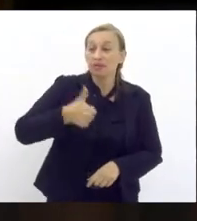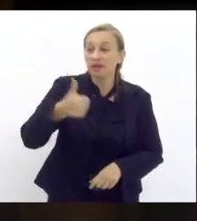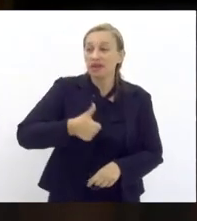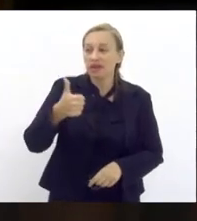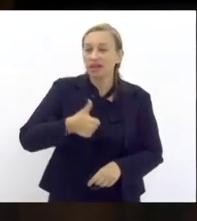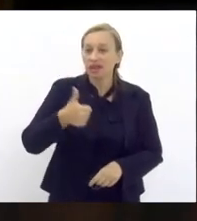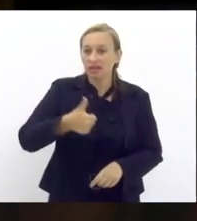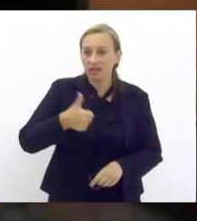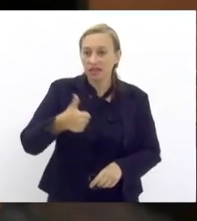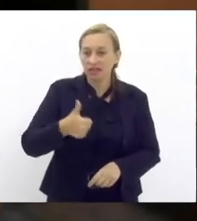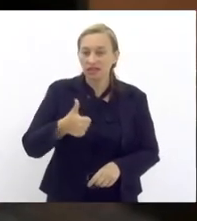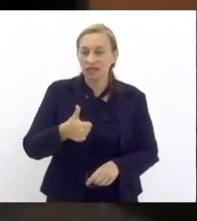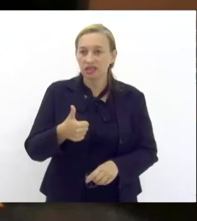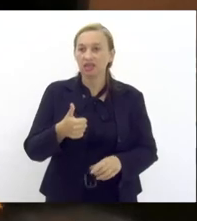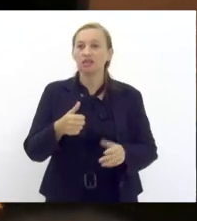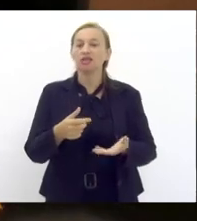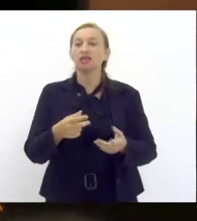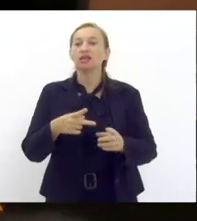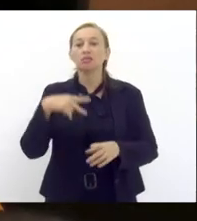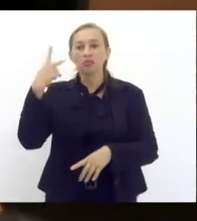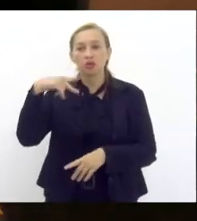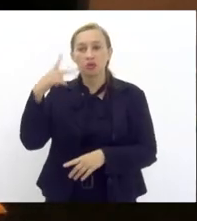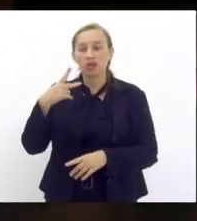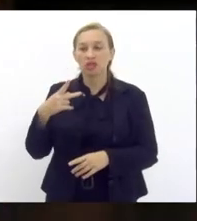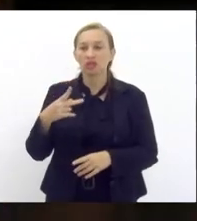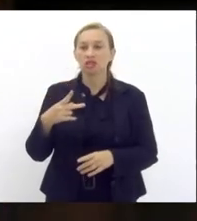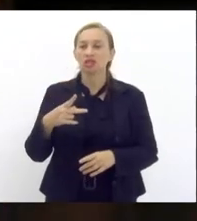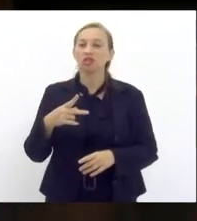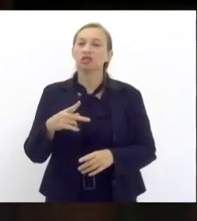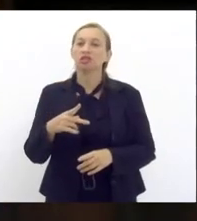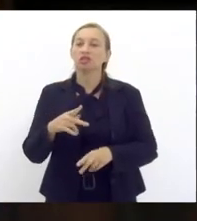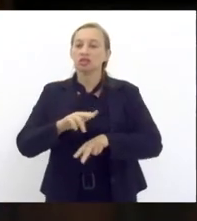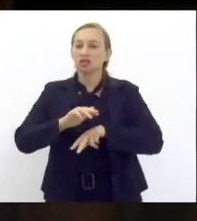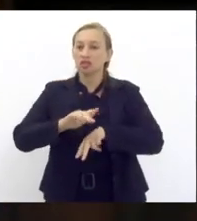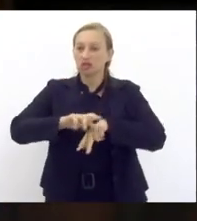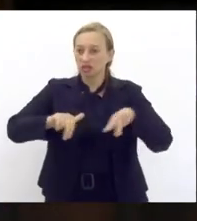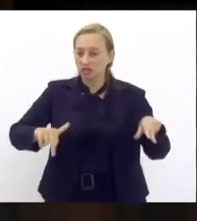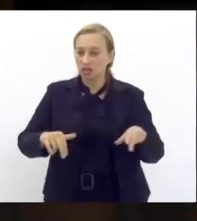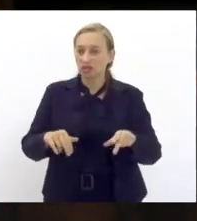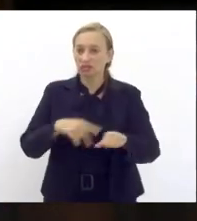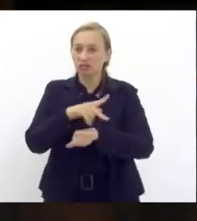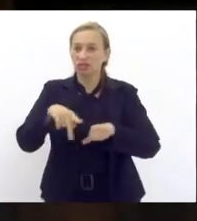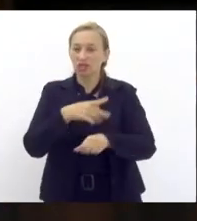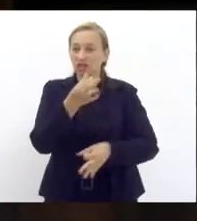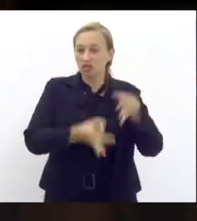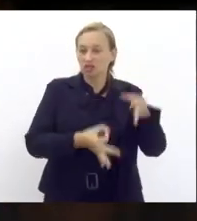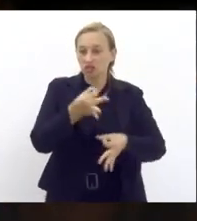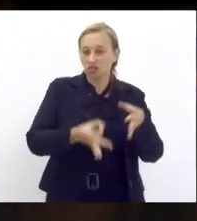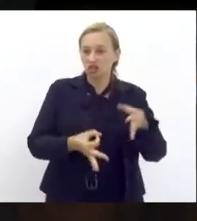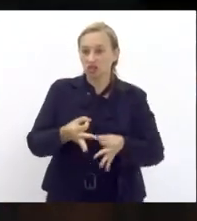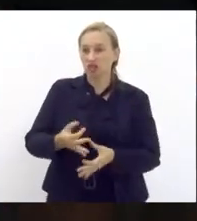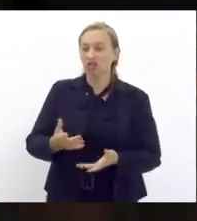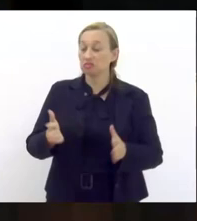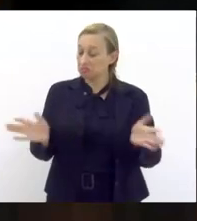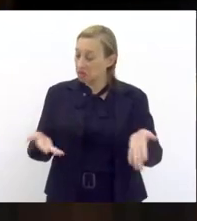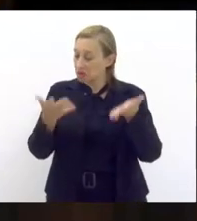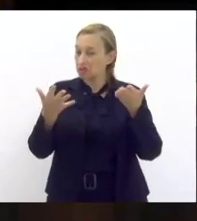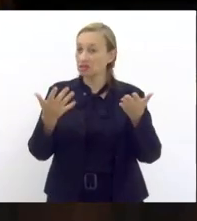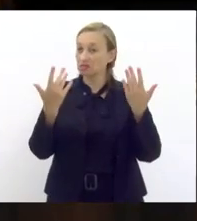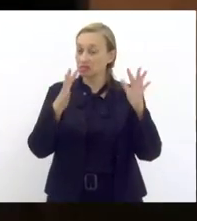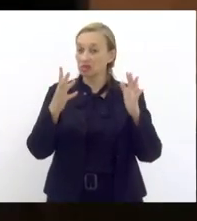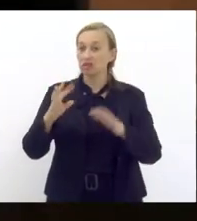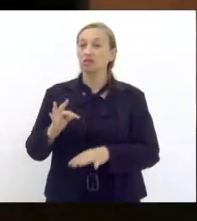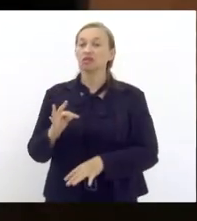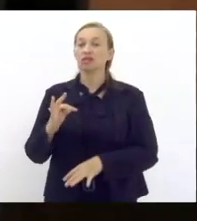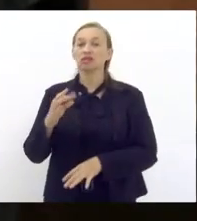de violência política de gênero no Brasil. E, portanto, a justiça que julgue. Excelente iniciativa, Dani Balbi.